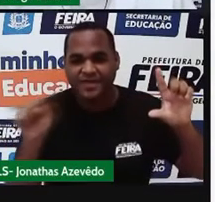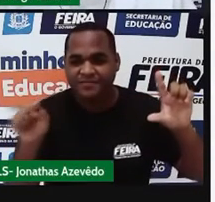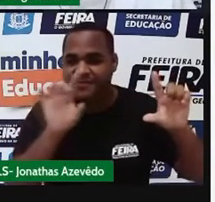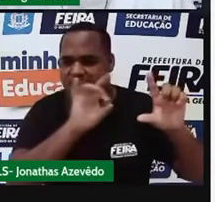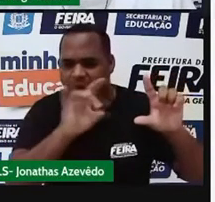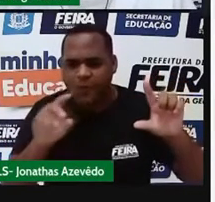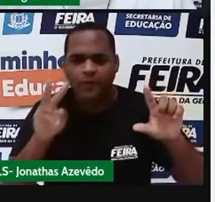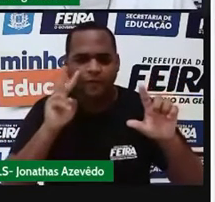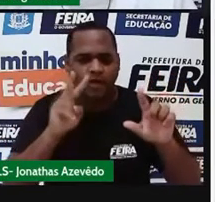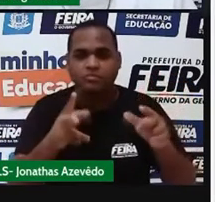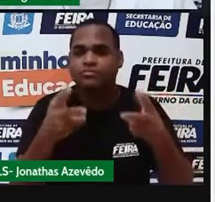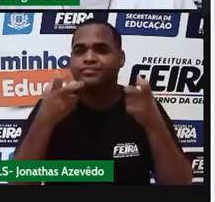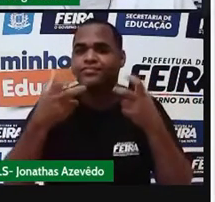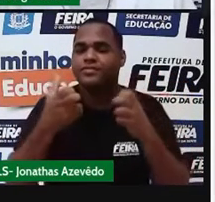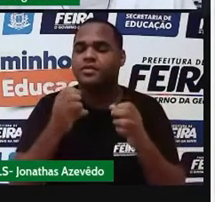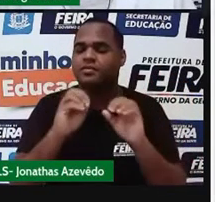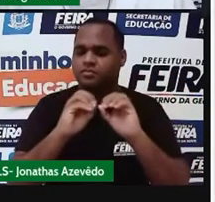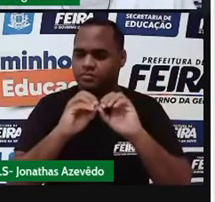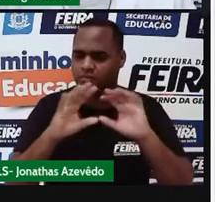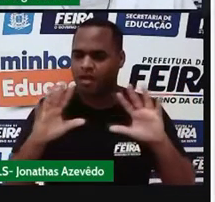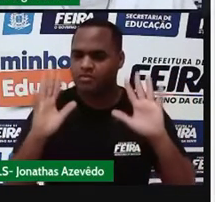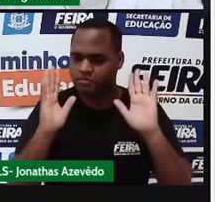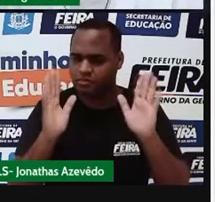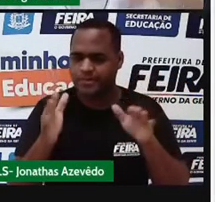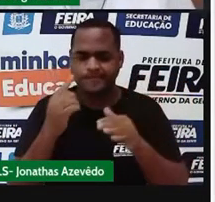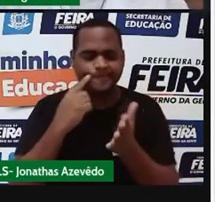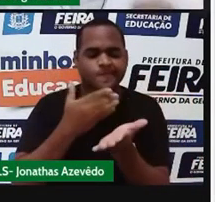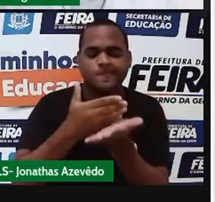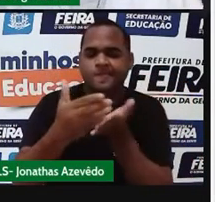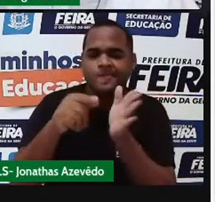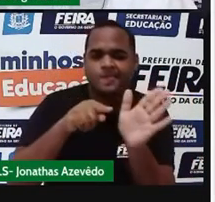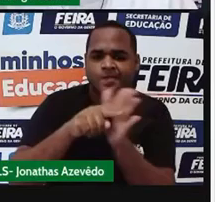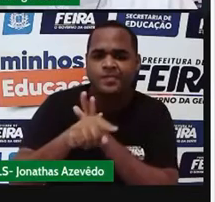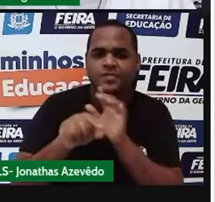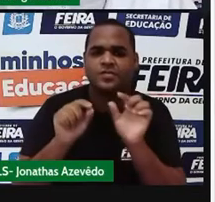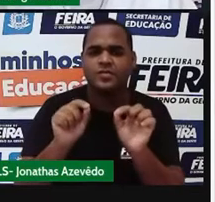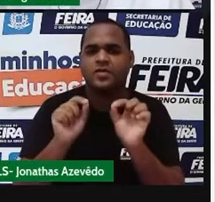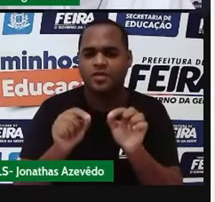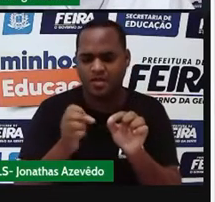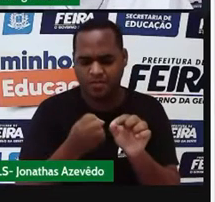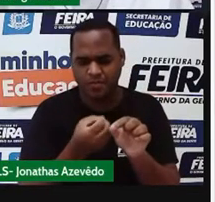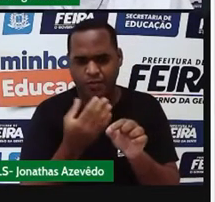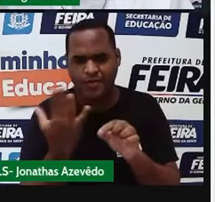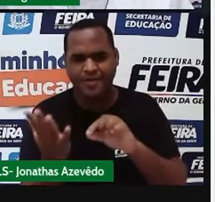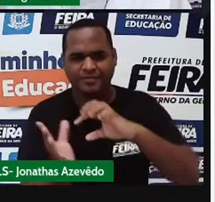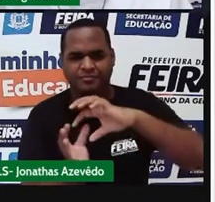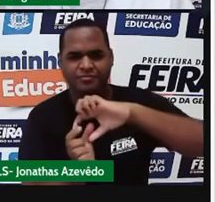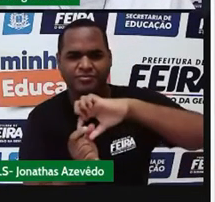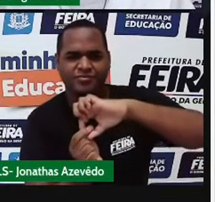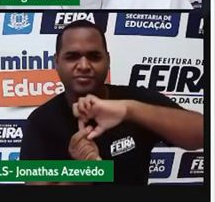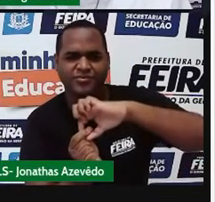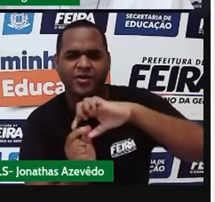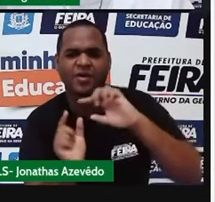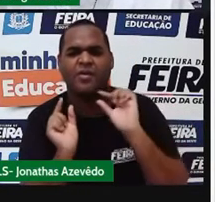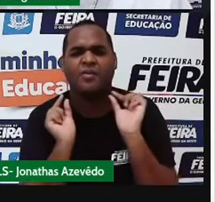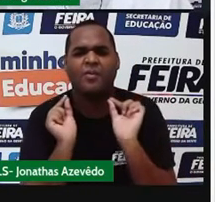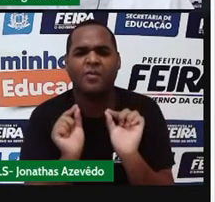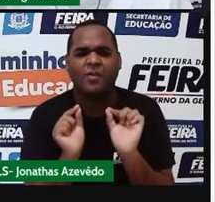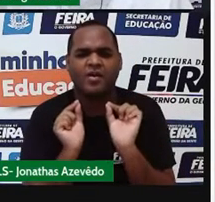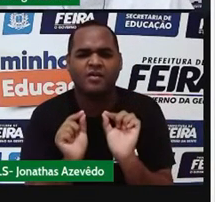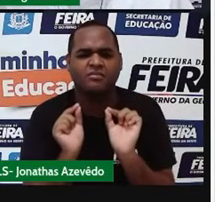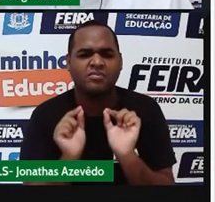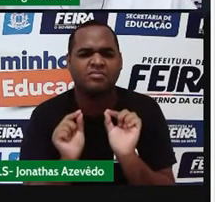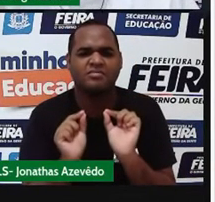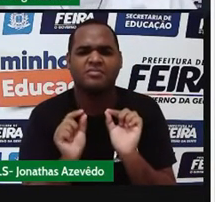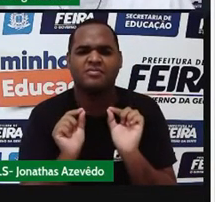e já apareceu eu já começo a te perguntando o que é o infinito como assim